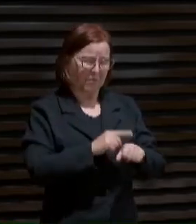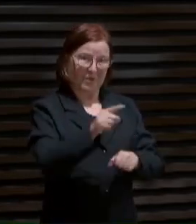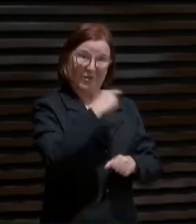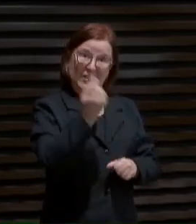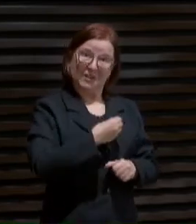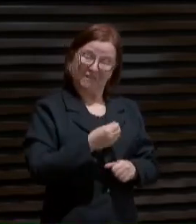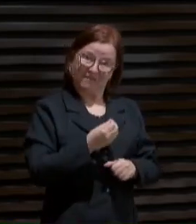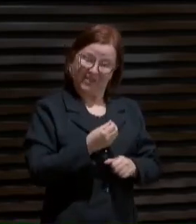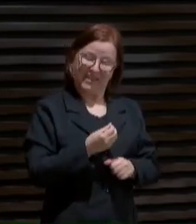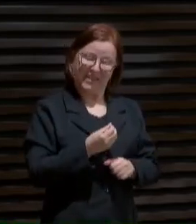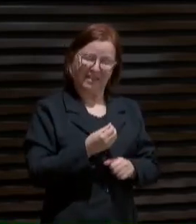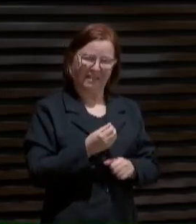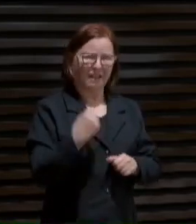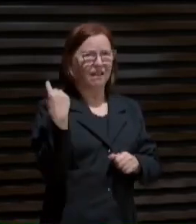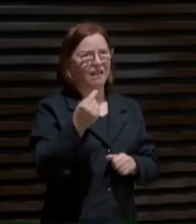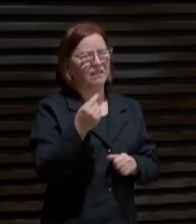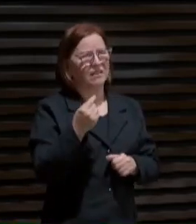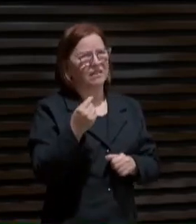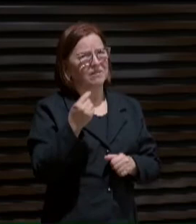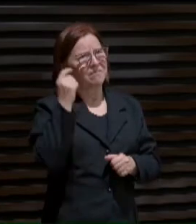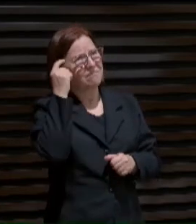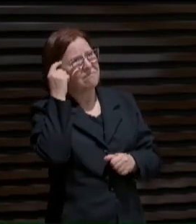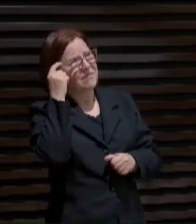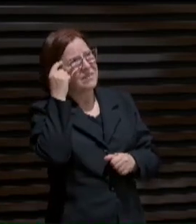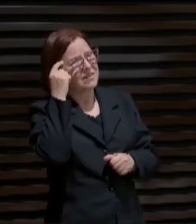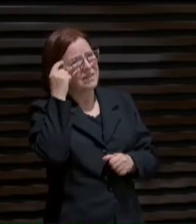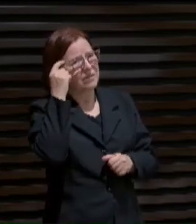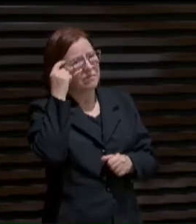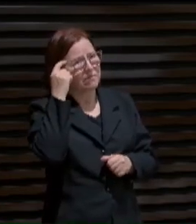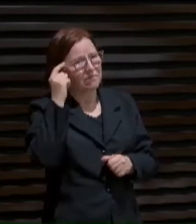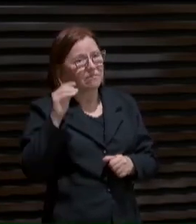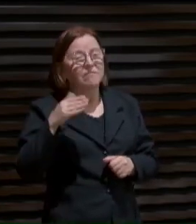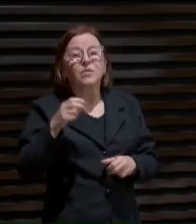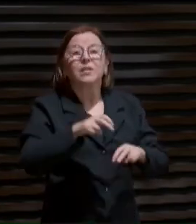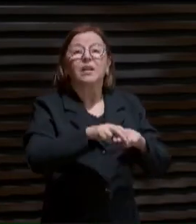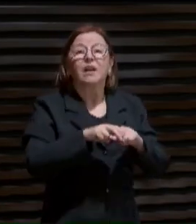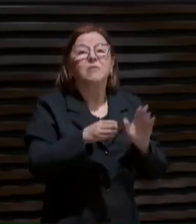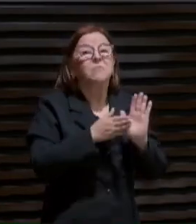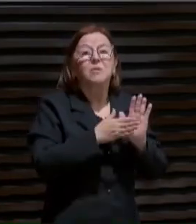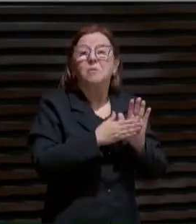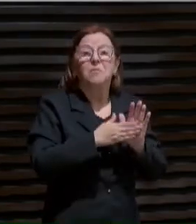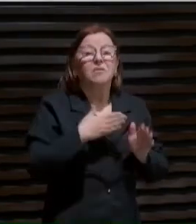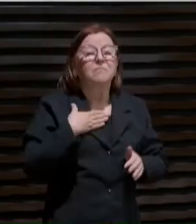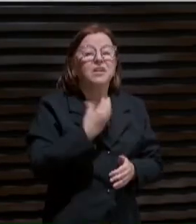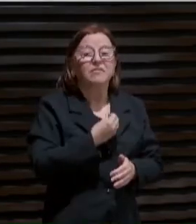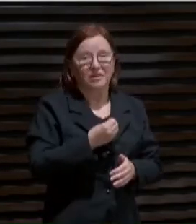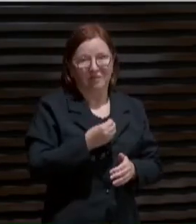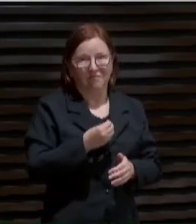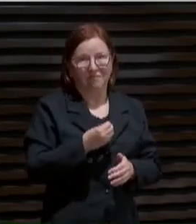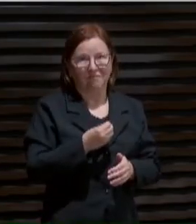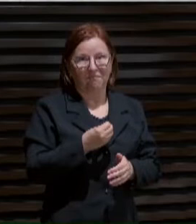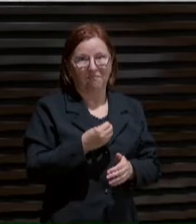uma pessoa questionar sobre a razão e o propósito de sua existência Essa é a